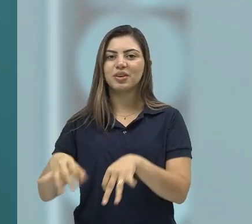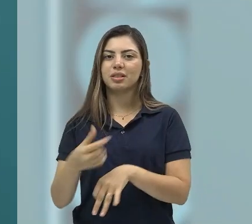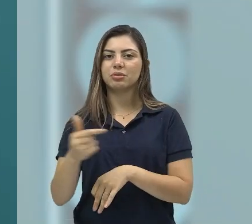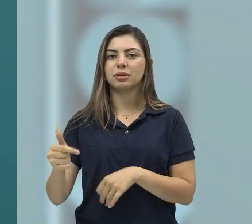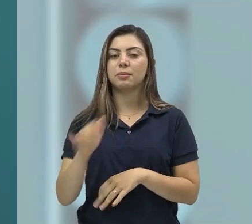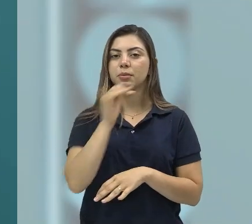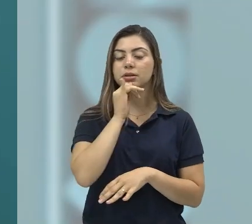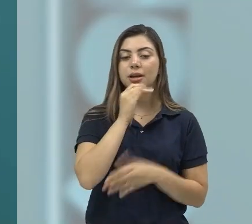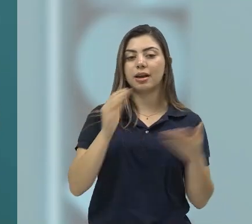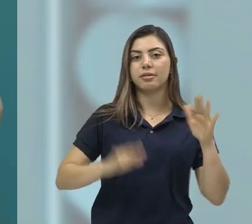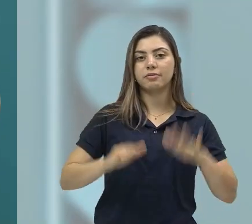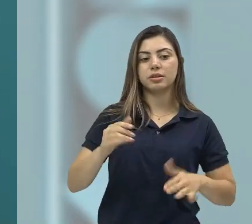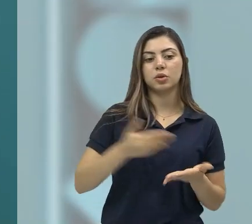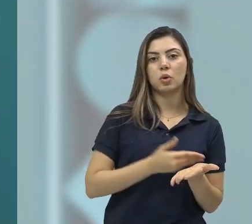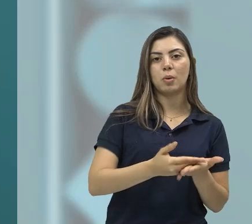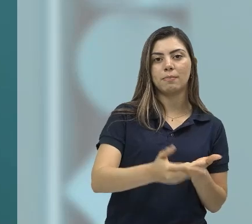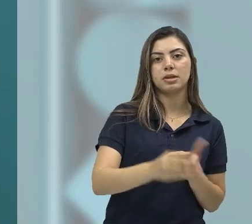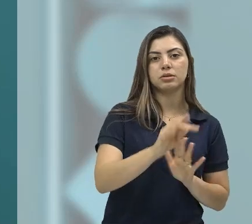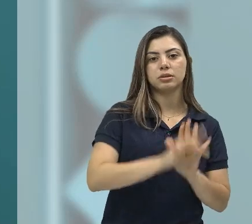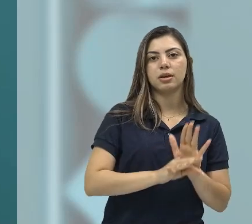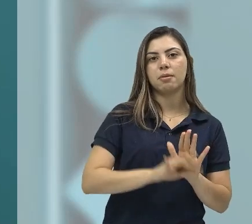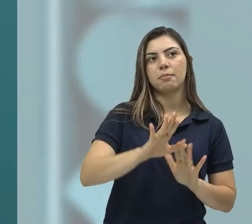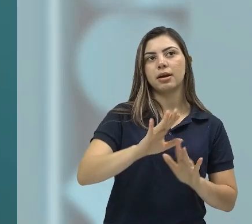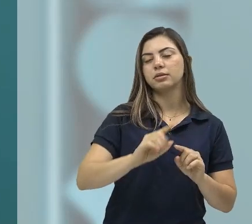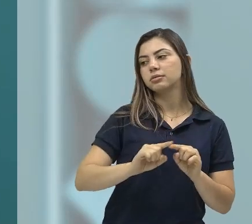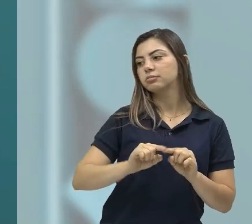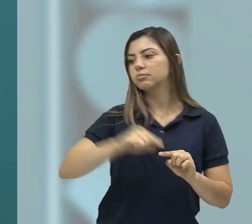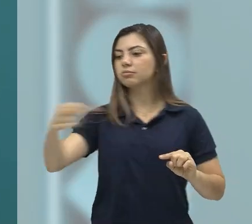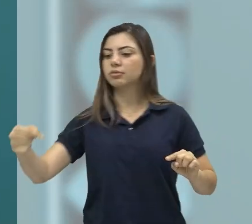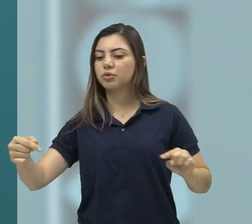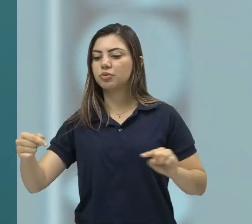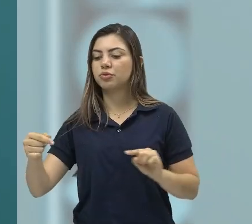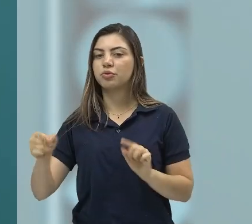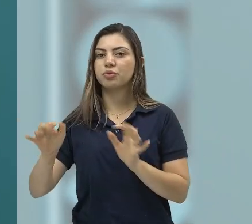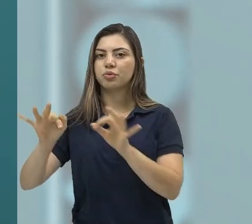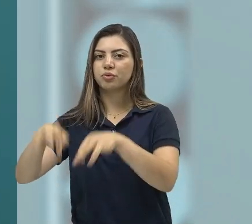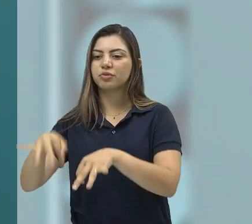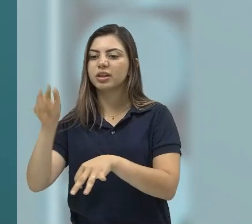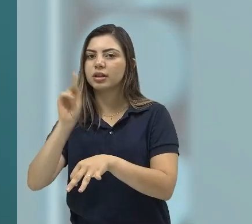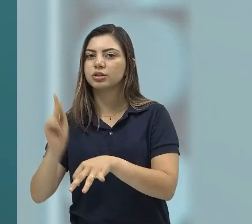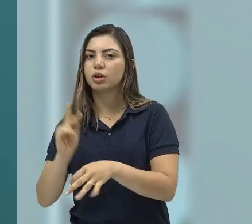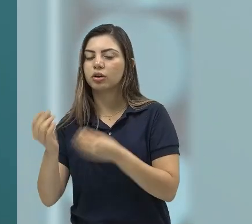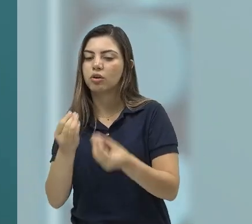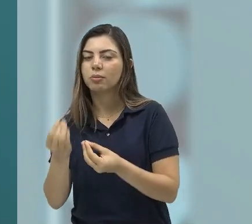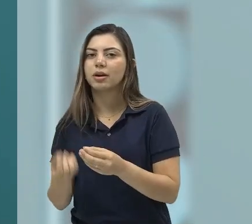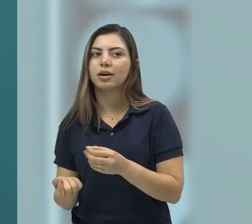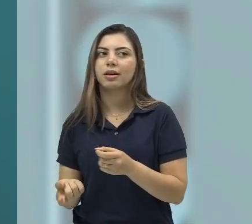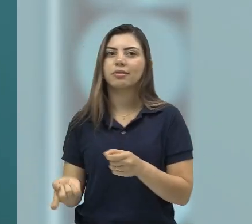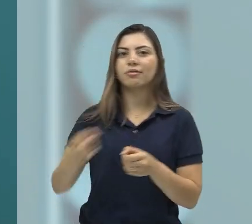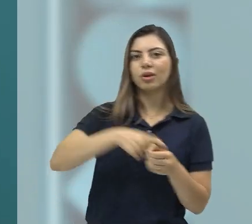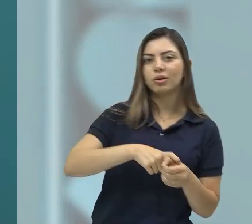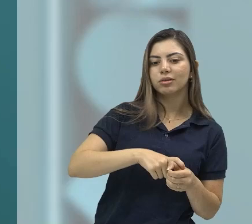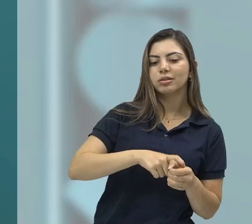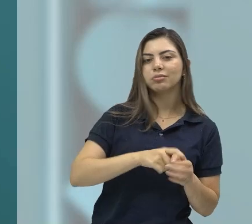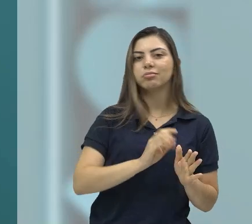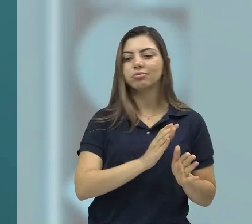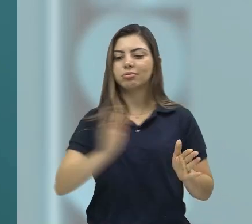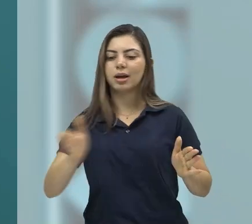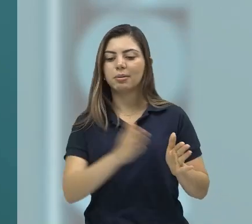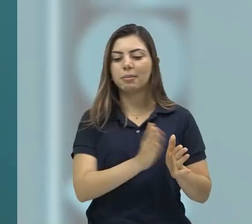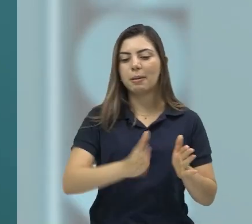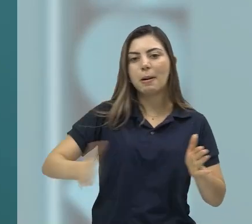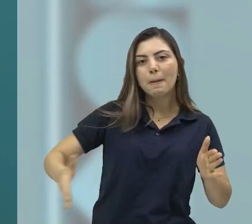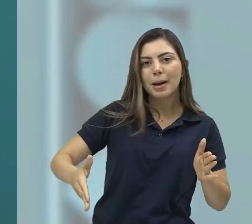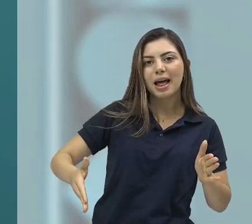ali no início do texto e do nada eu pulo lá para o final do texto, para o final da história. Então a gente tem essa fragmentação do texto, ele não